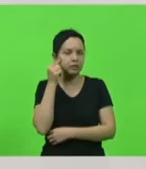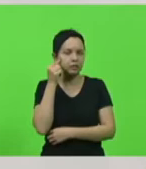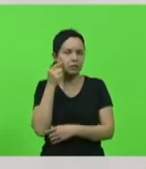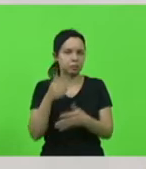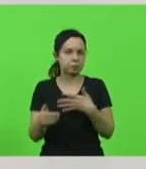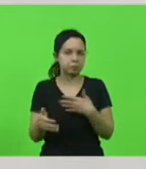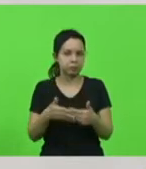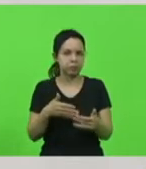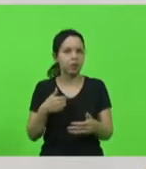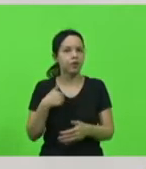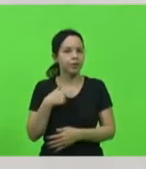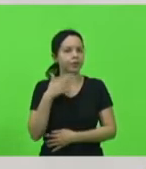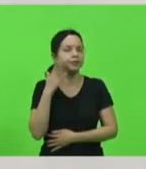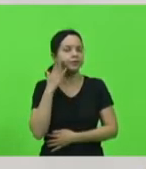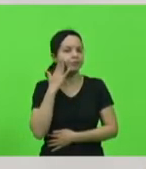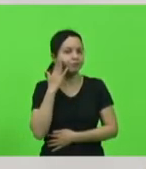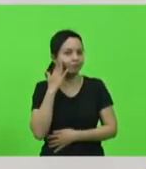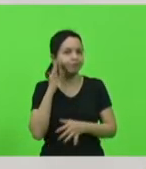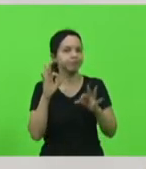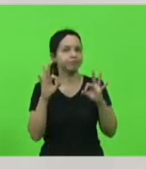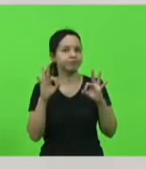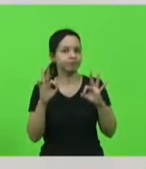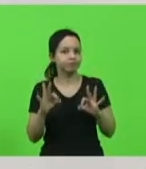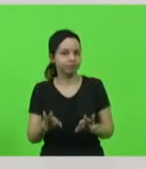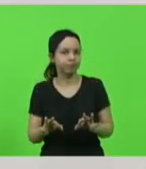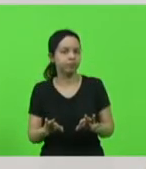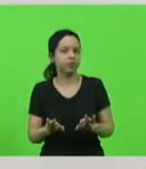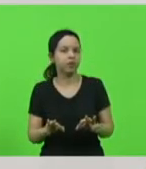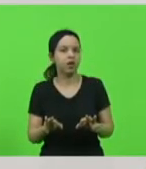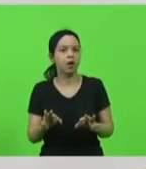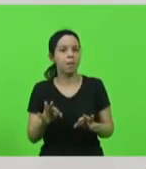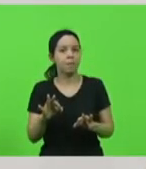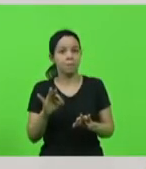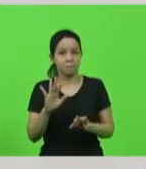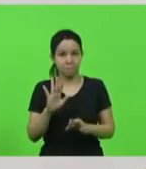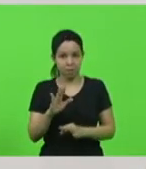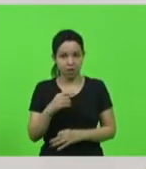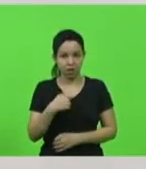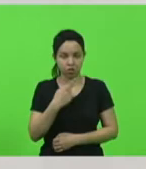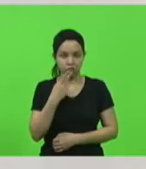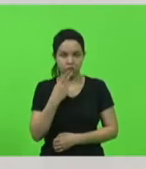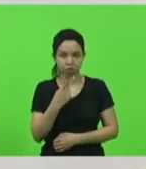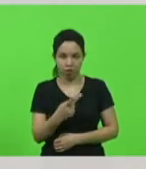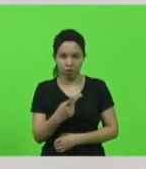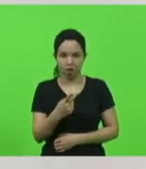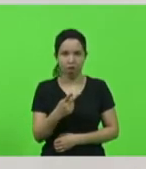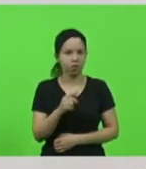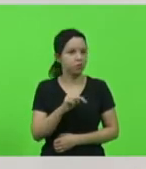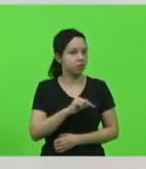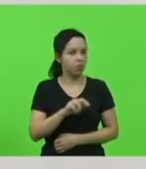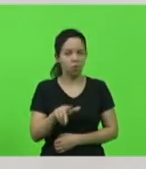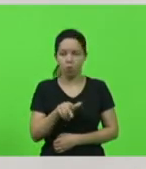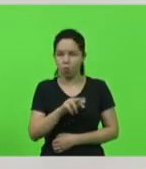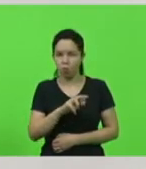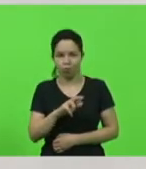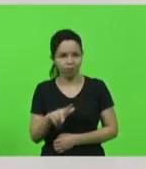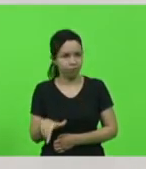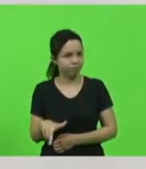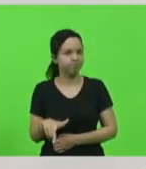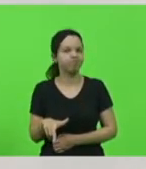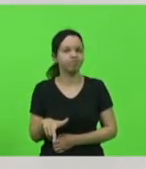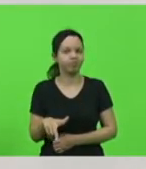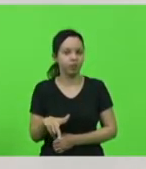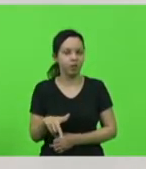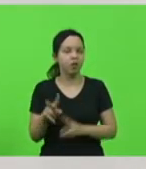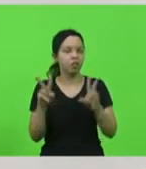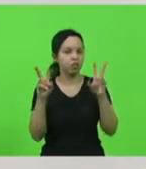tenho certeza, mas lhes afianço, não é e não foi. A temática abordou assuntos